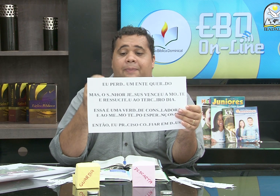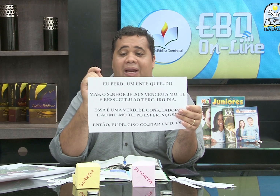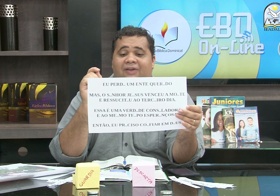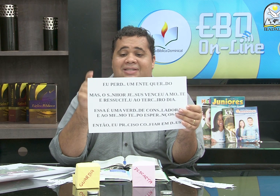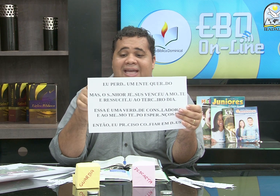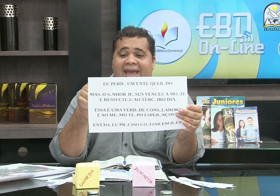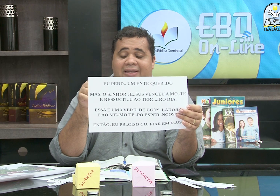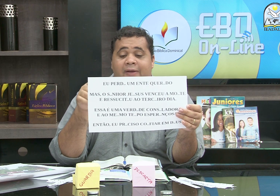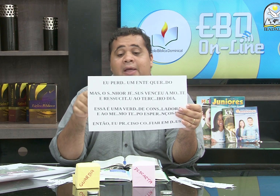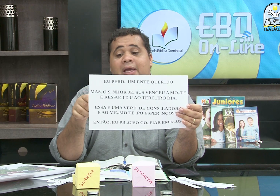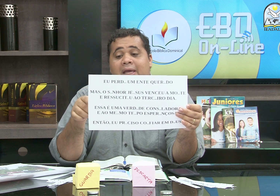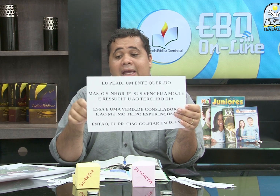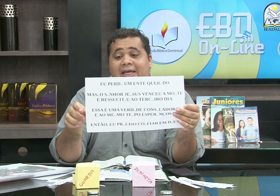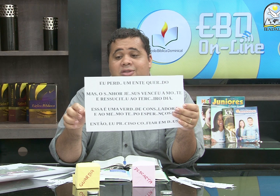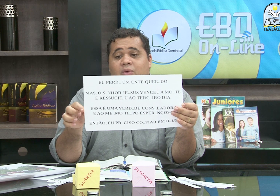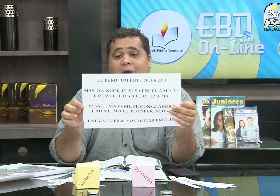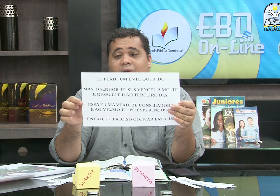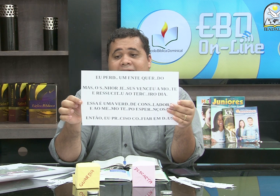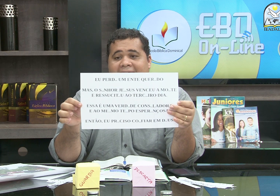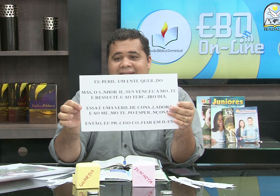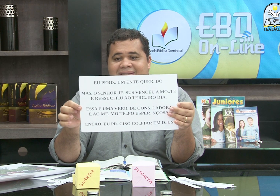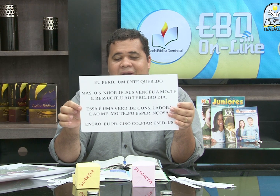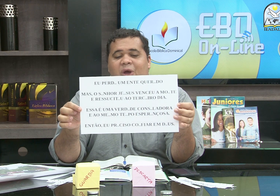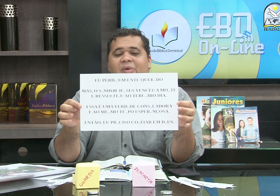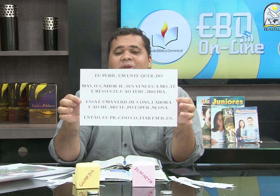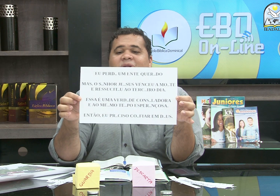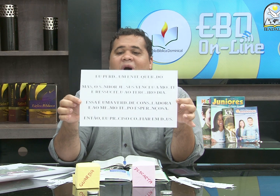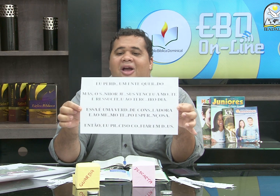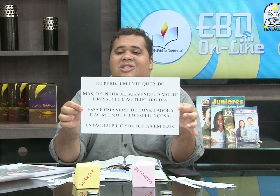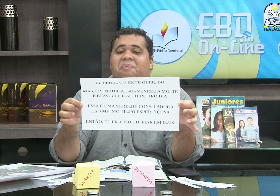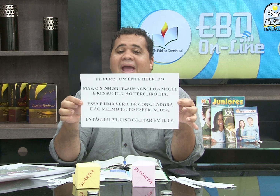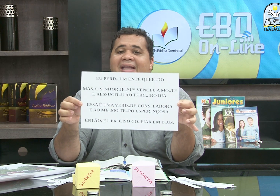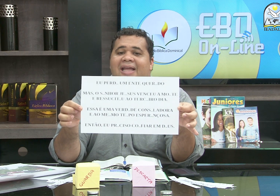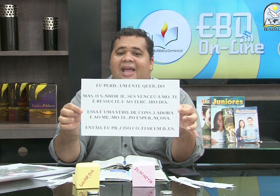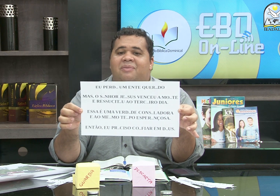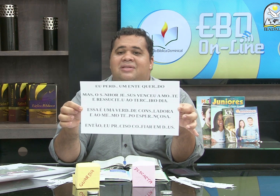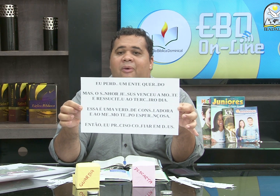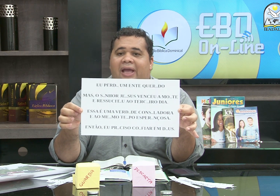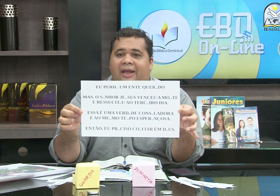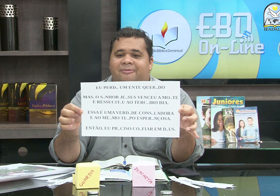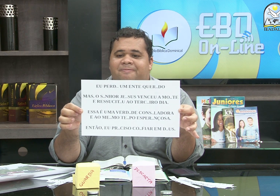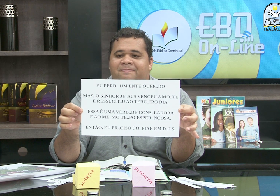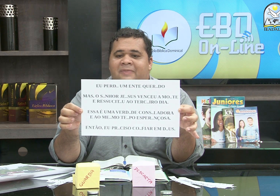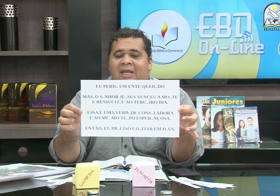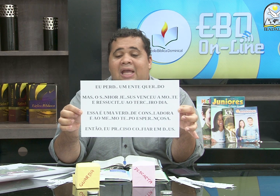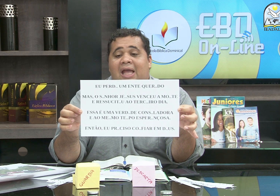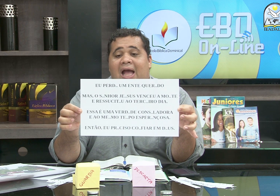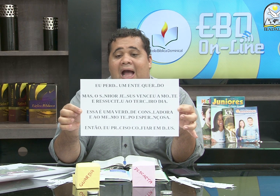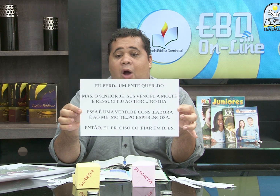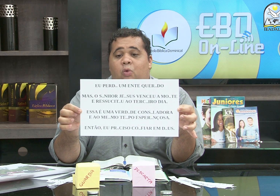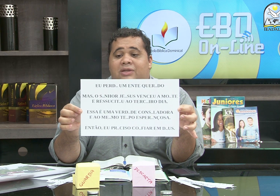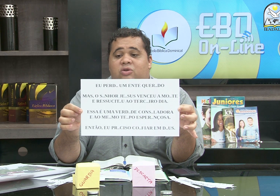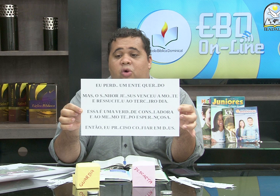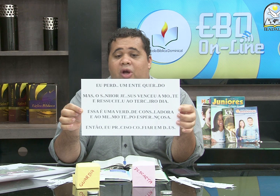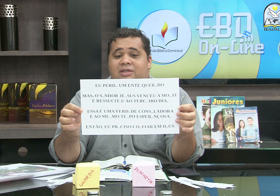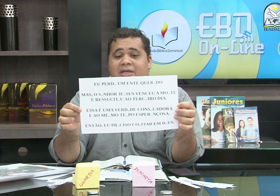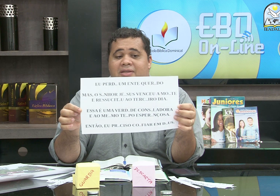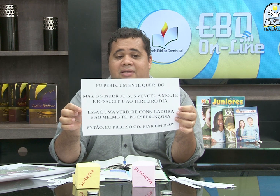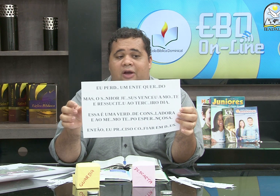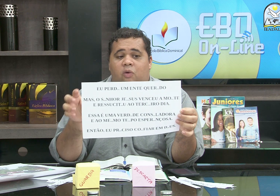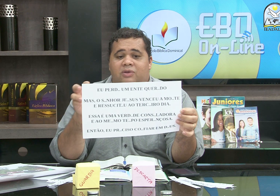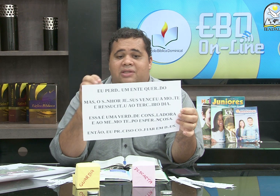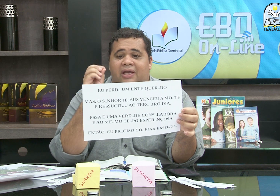correta a palavra certa isso acontece quando nós perdemos alguém algumas